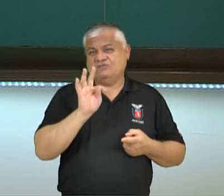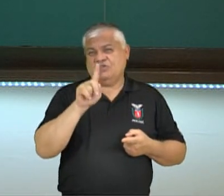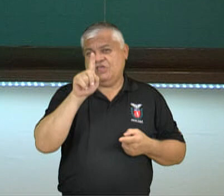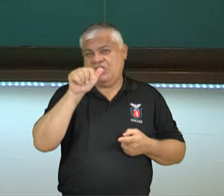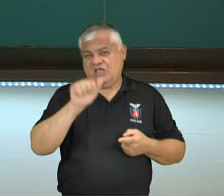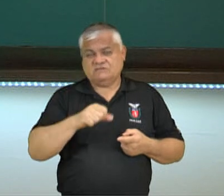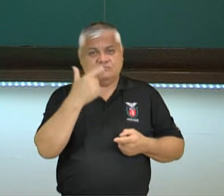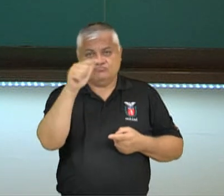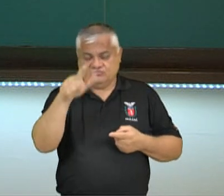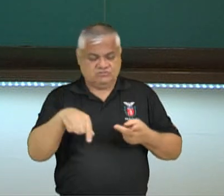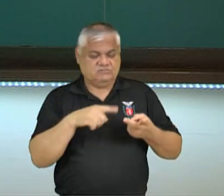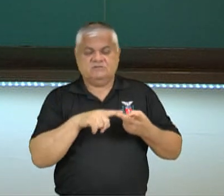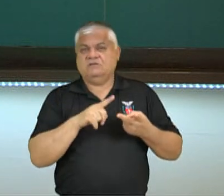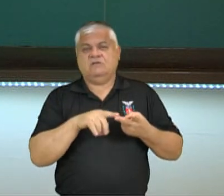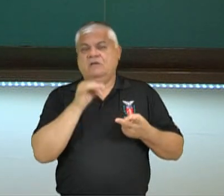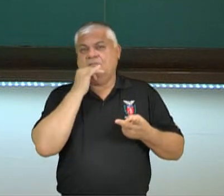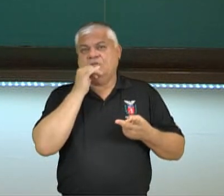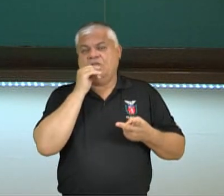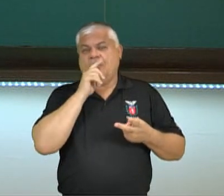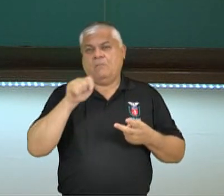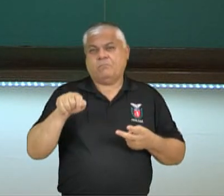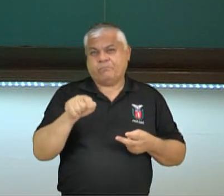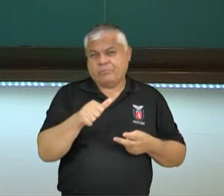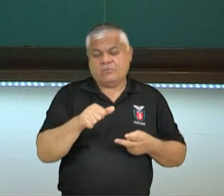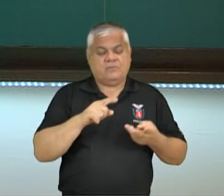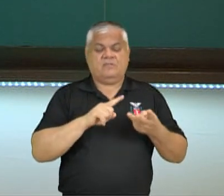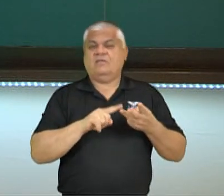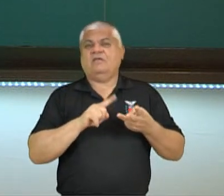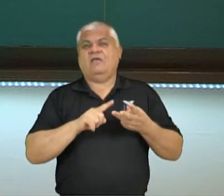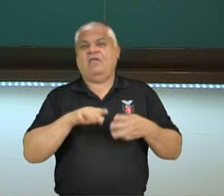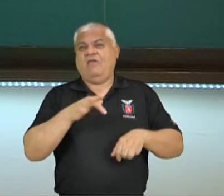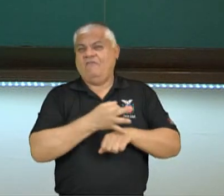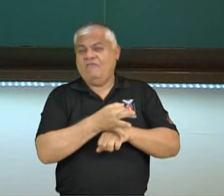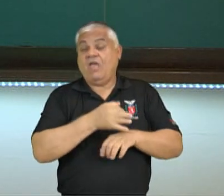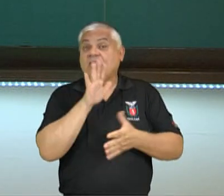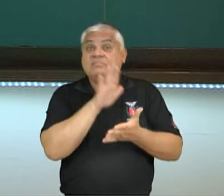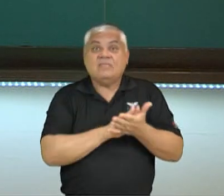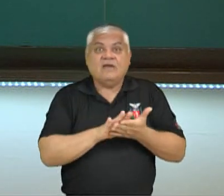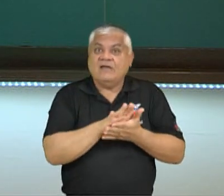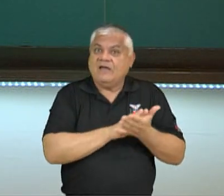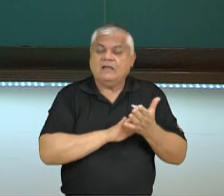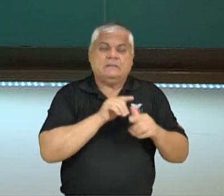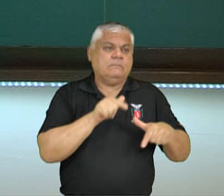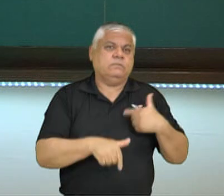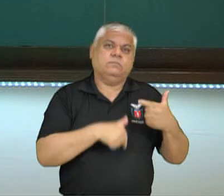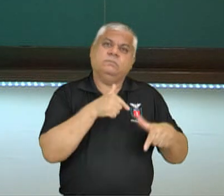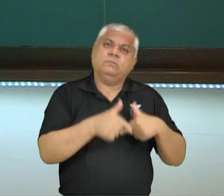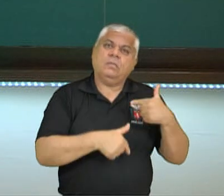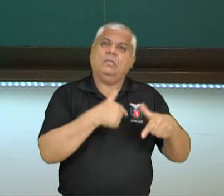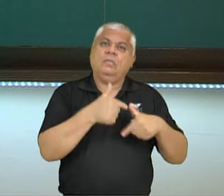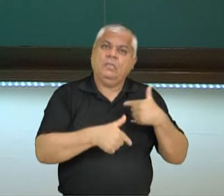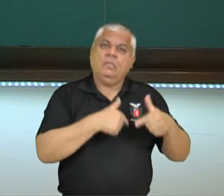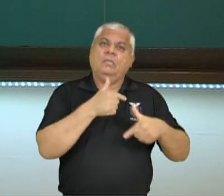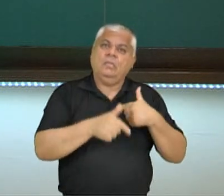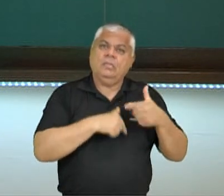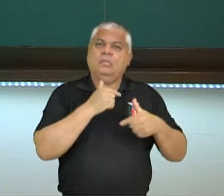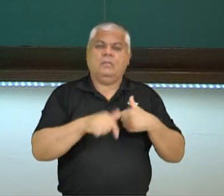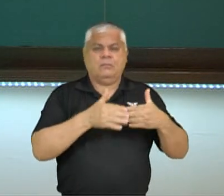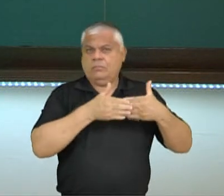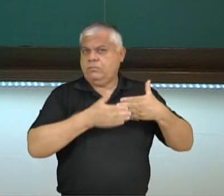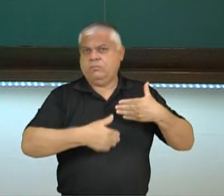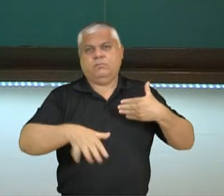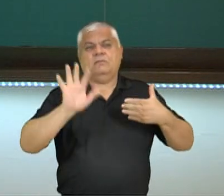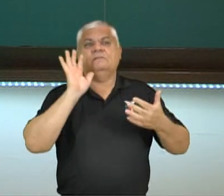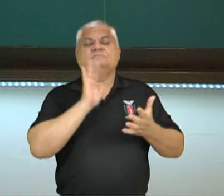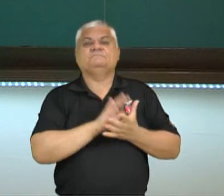ou salvaguardados aí pela Constituição, por um código que garantisse a esses trabalhadores os seus direitos trabalhistas,